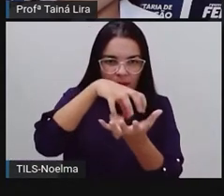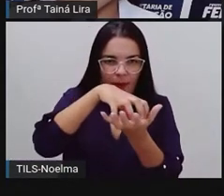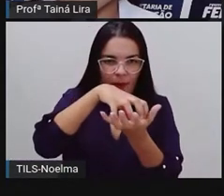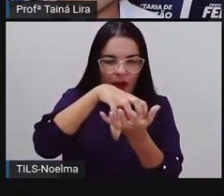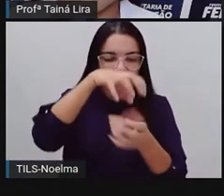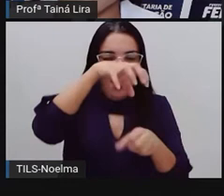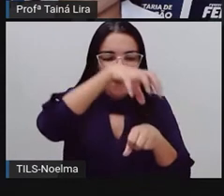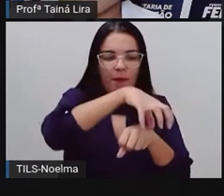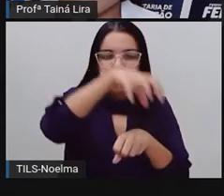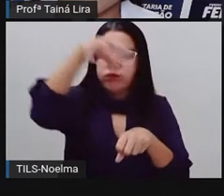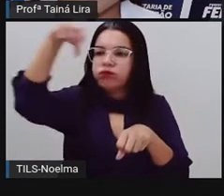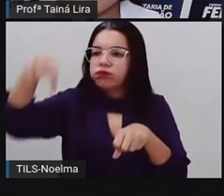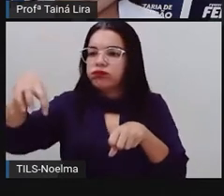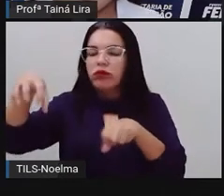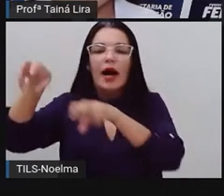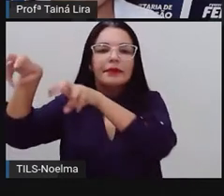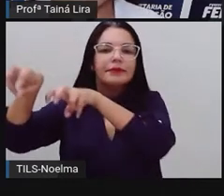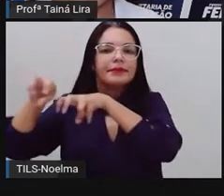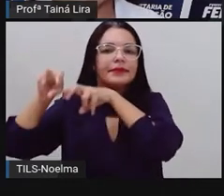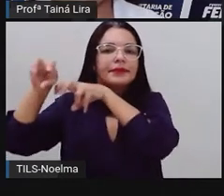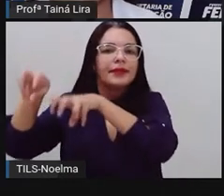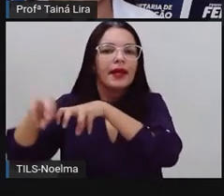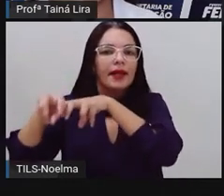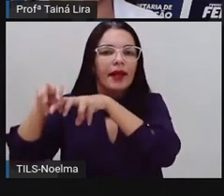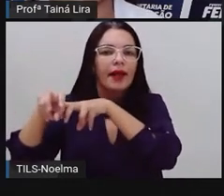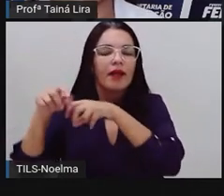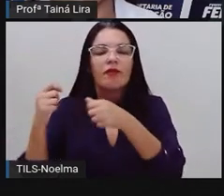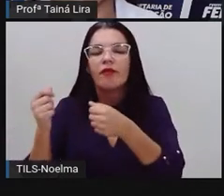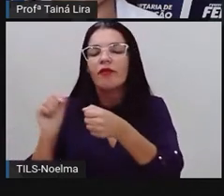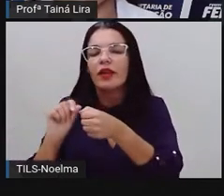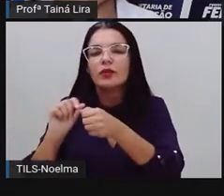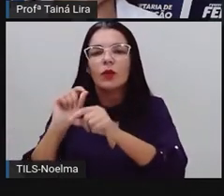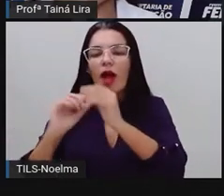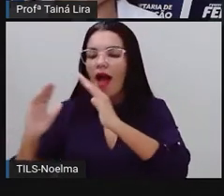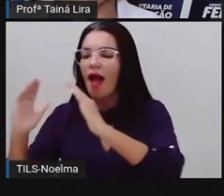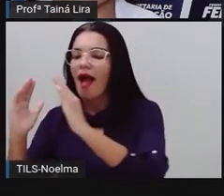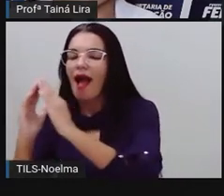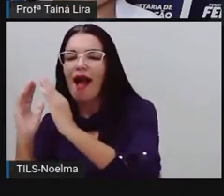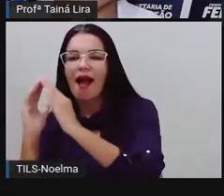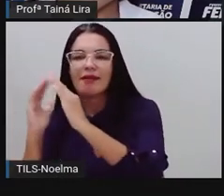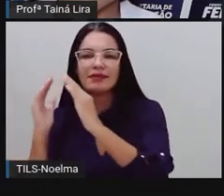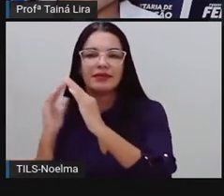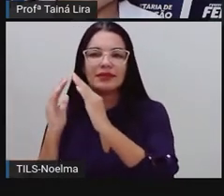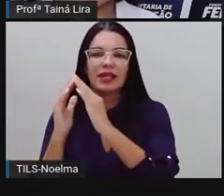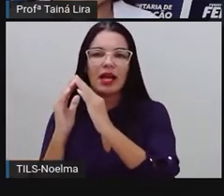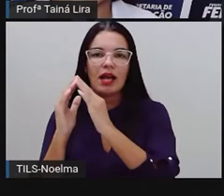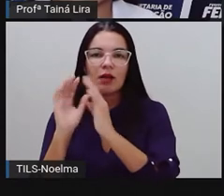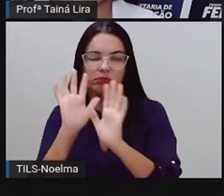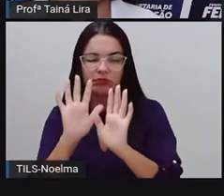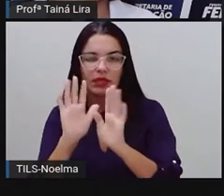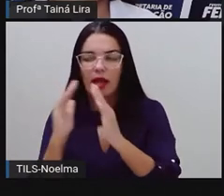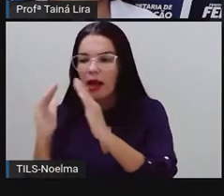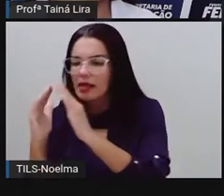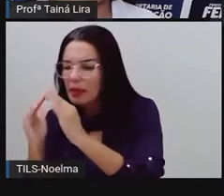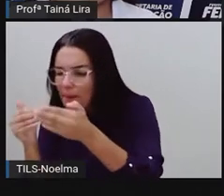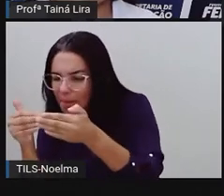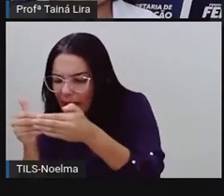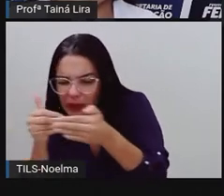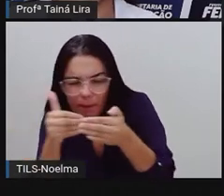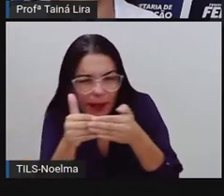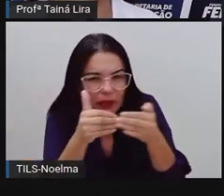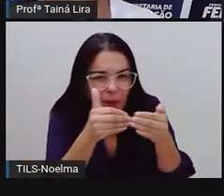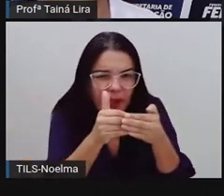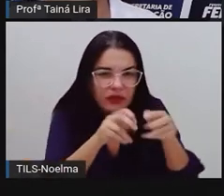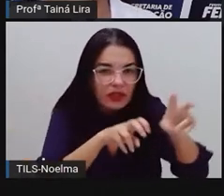sítios Chácaras fazendas é as causas da zona rural não são construídas pertinho né e os